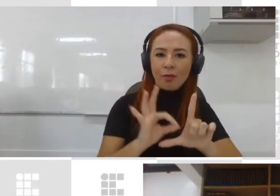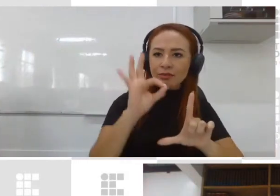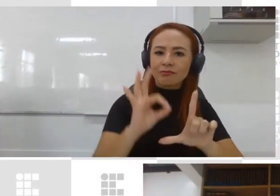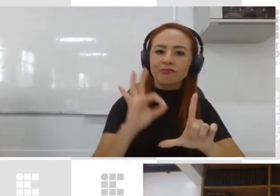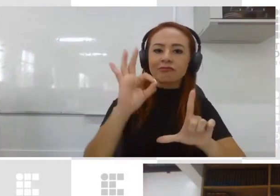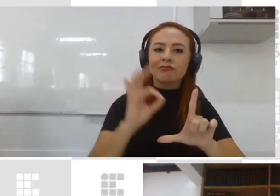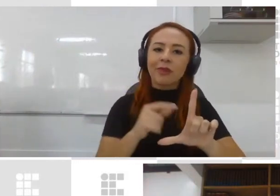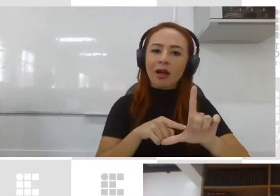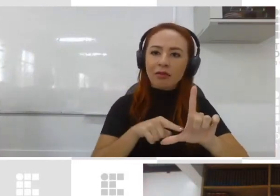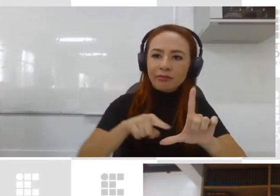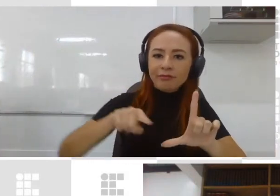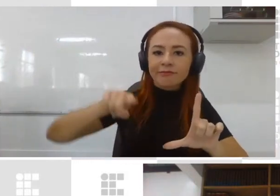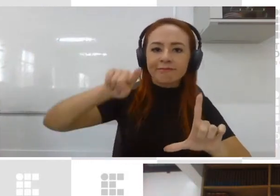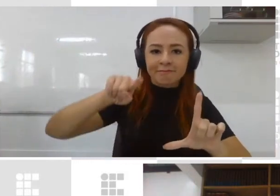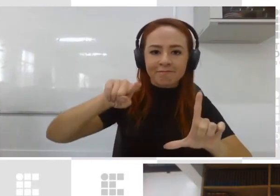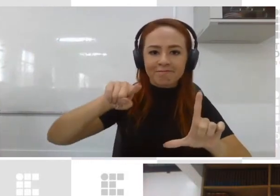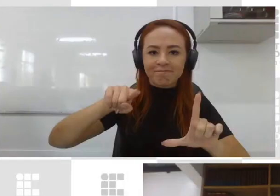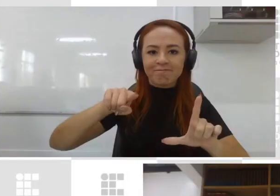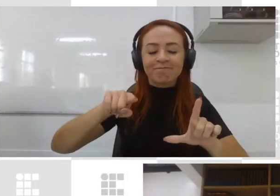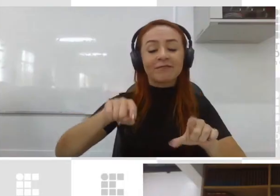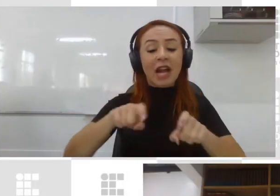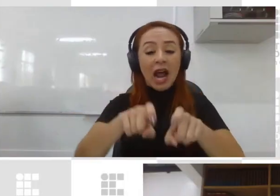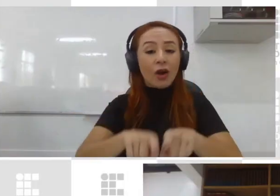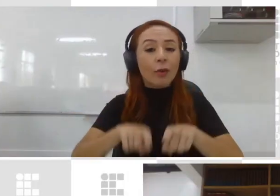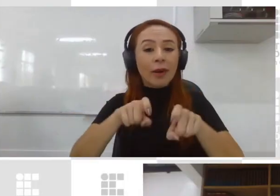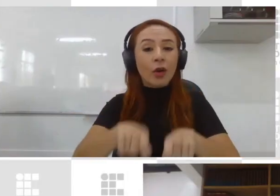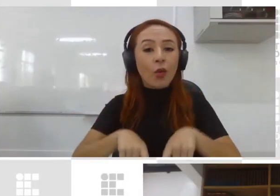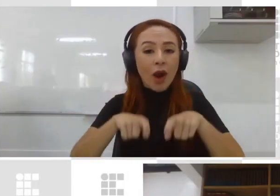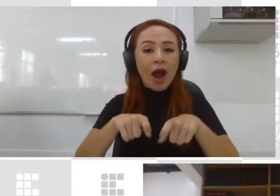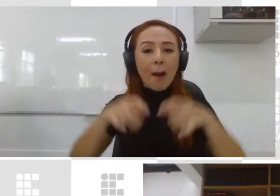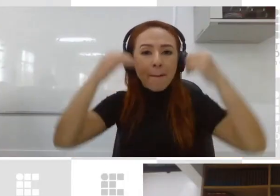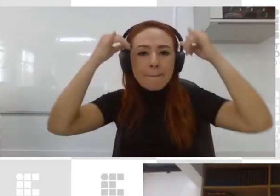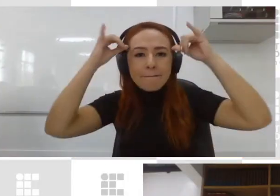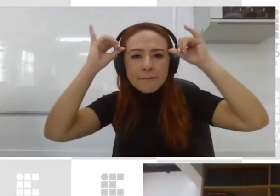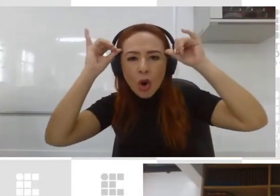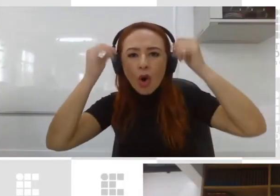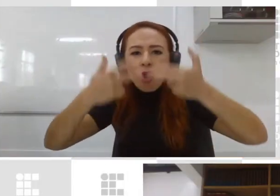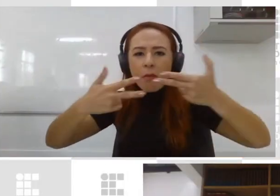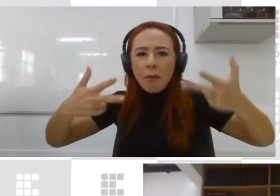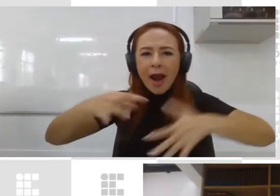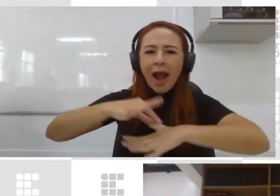E a agropecuária, ela não funciona num sistema climático